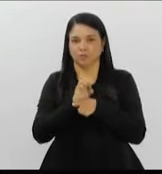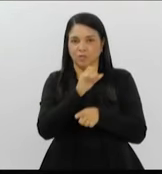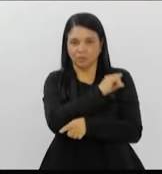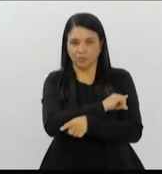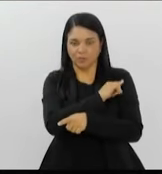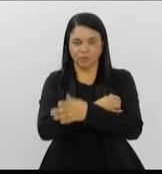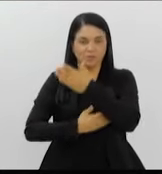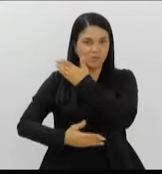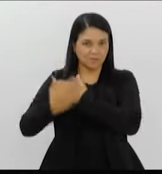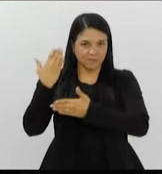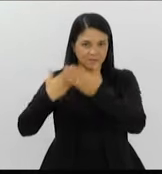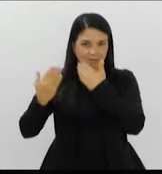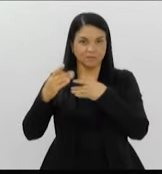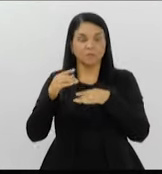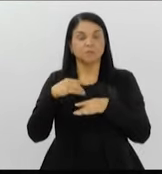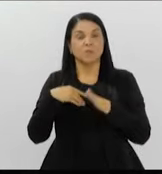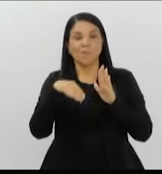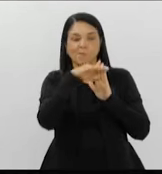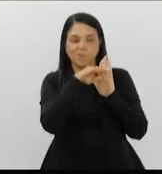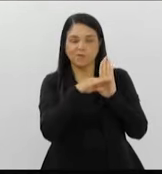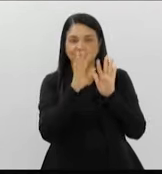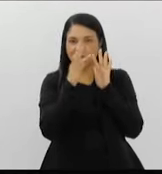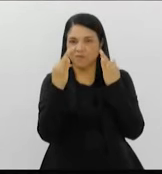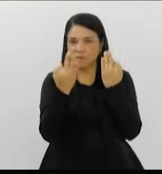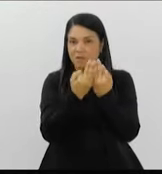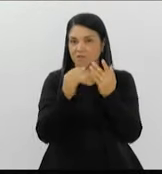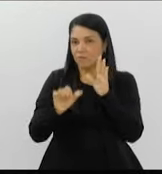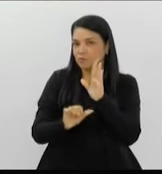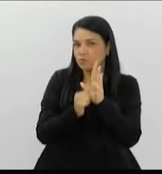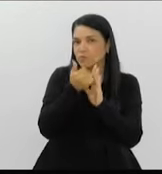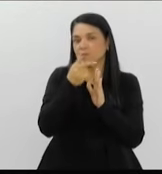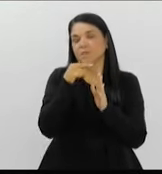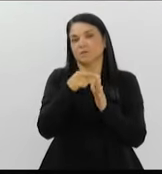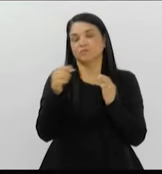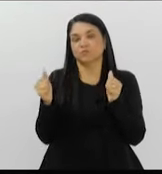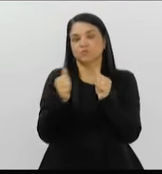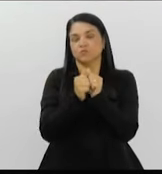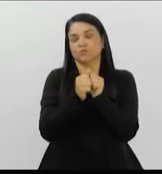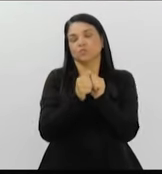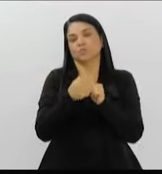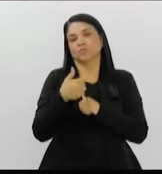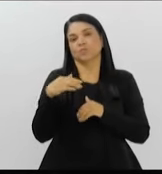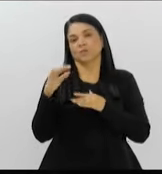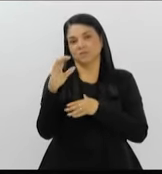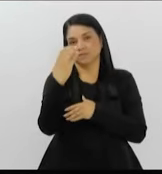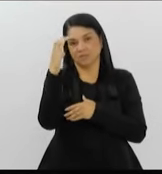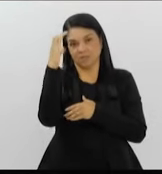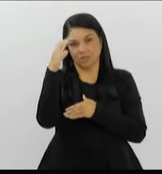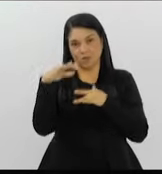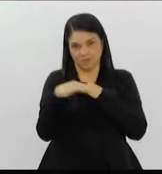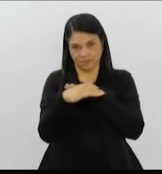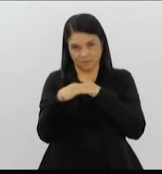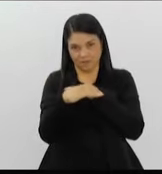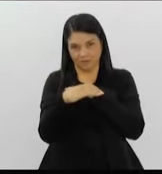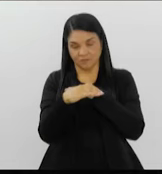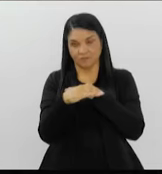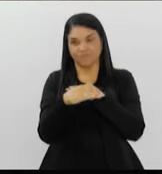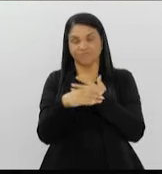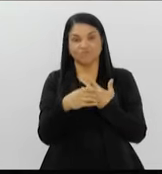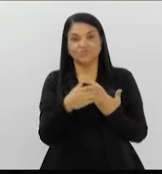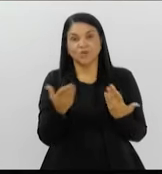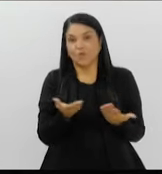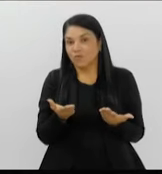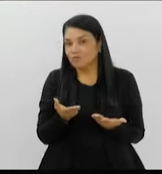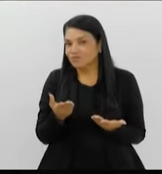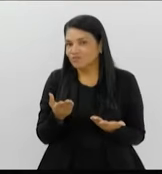programas de saúde da família, sendo pioneiros no ano de 97, junto com Niterói. E hoje, Itaperuna não tem